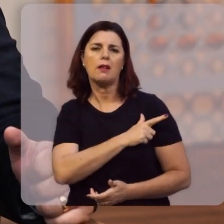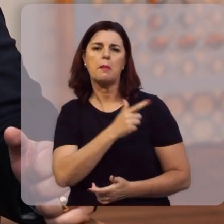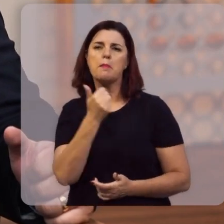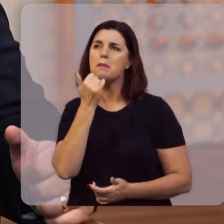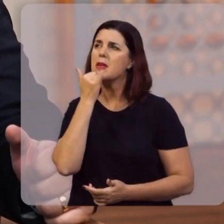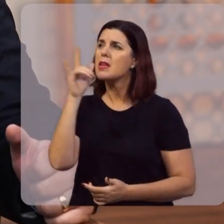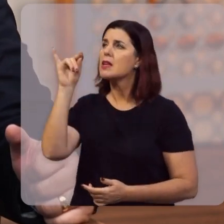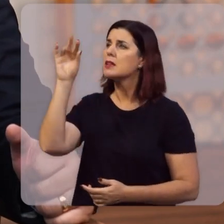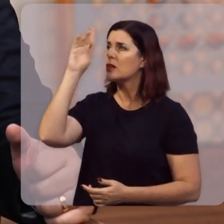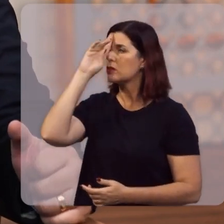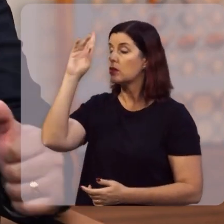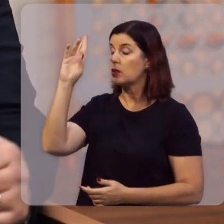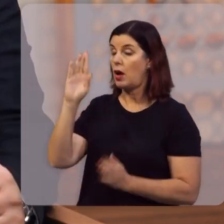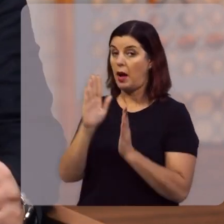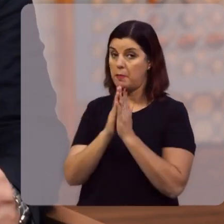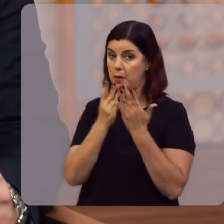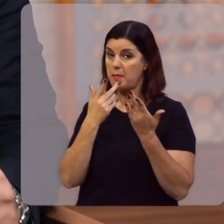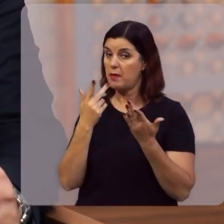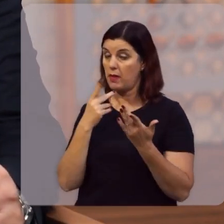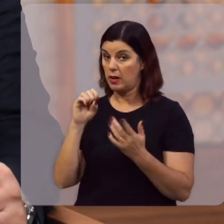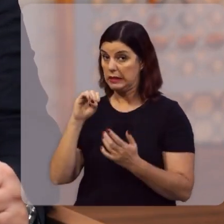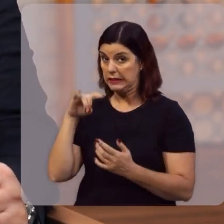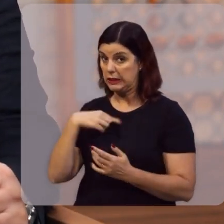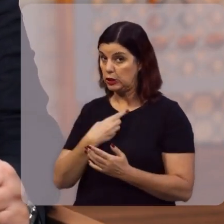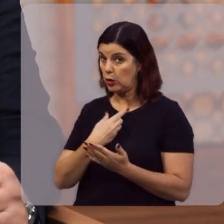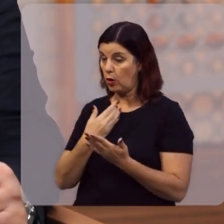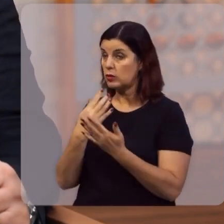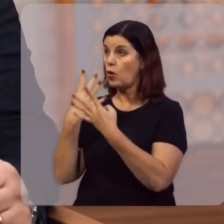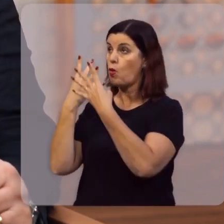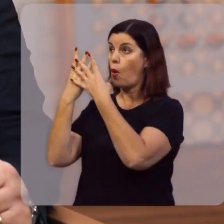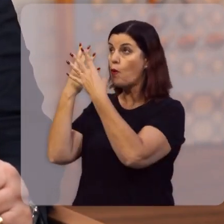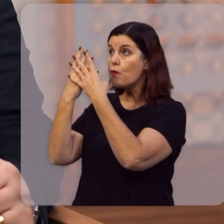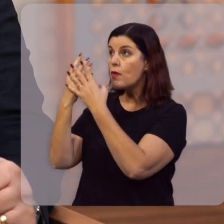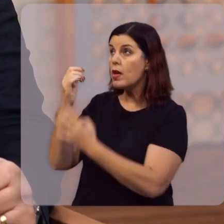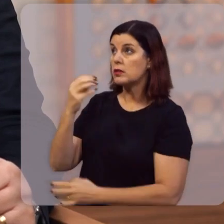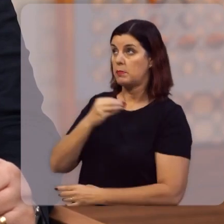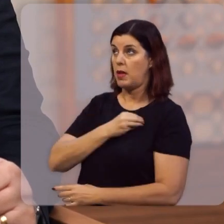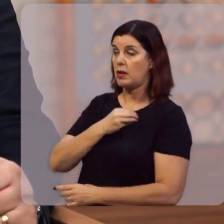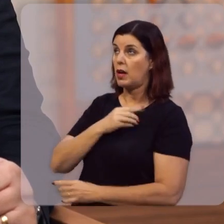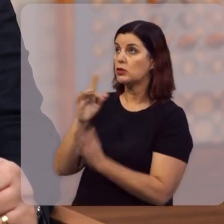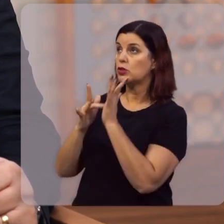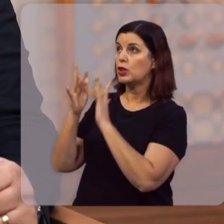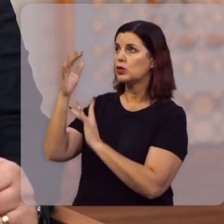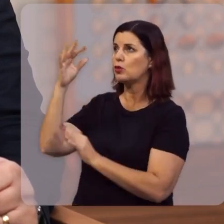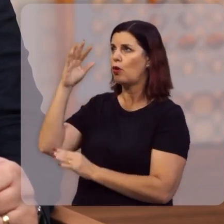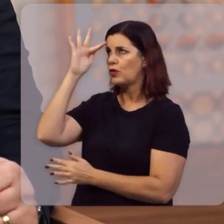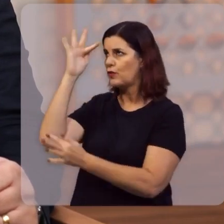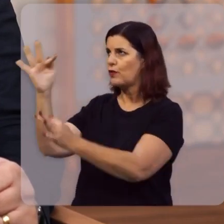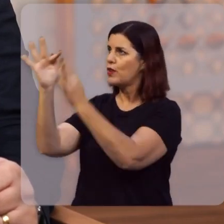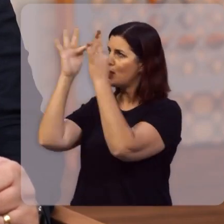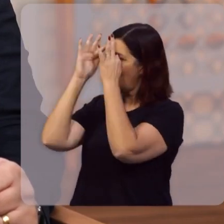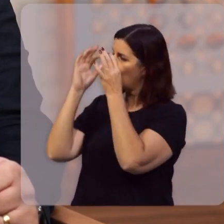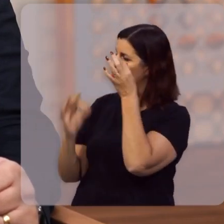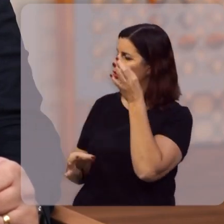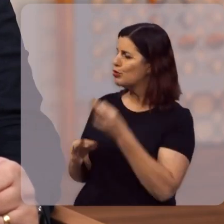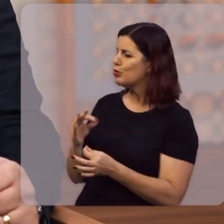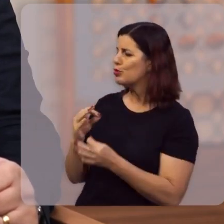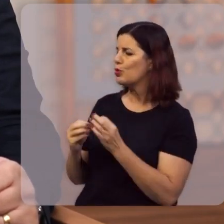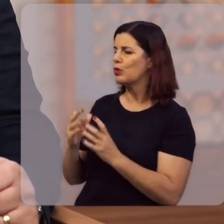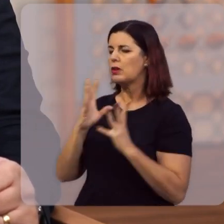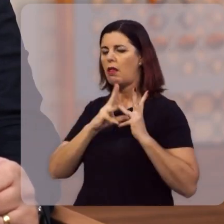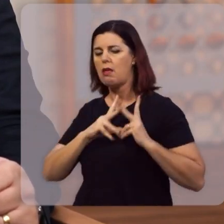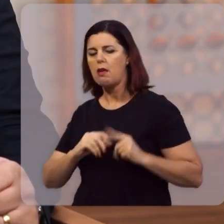Senhor. A Bíblia diz que se confessarmos os nossos pecados, Ele é fiel e justo para nos perdoar os pecados e nos purificar de